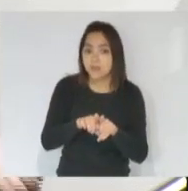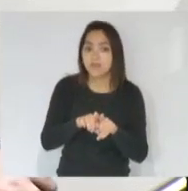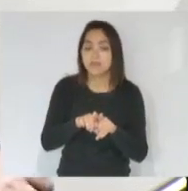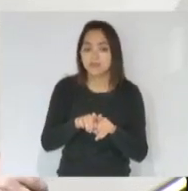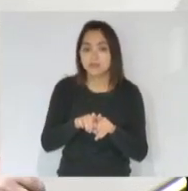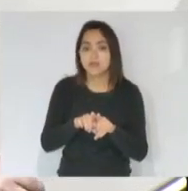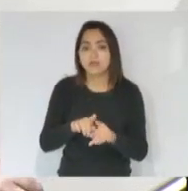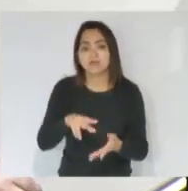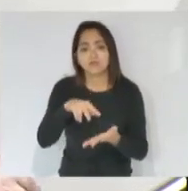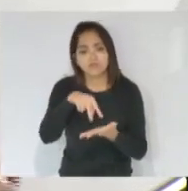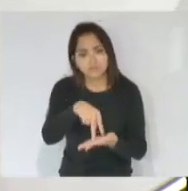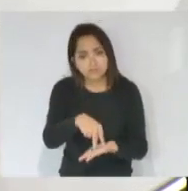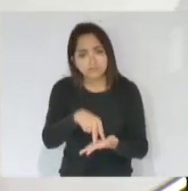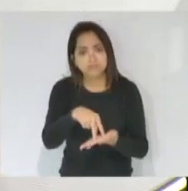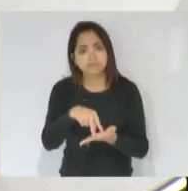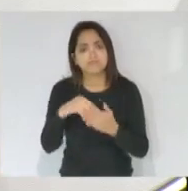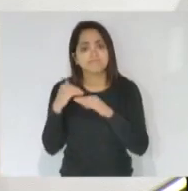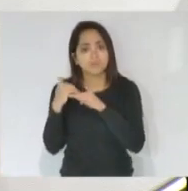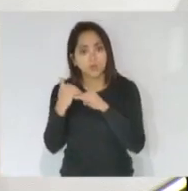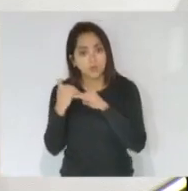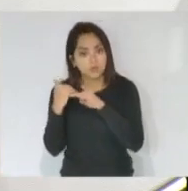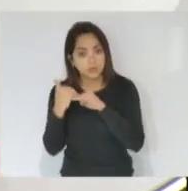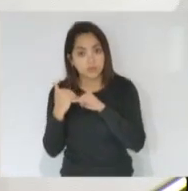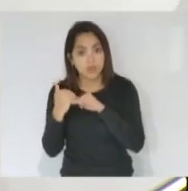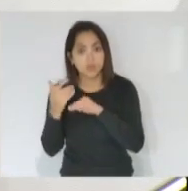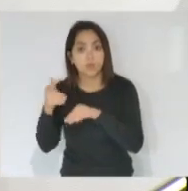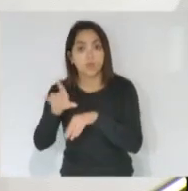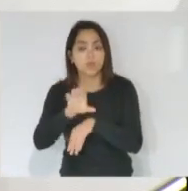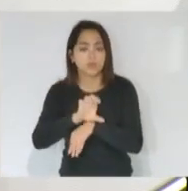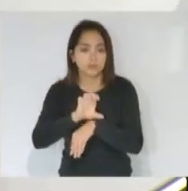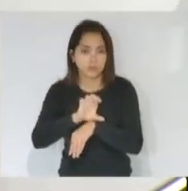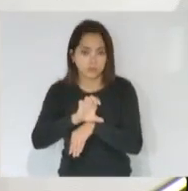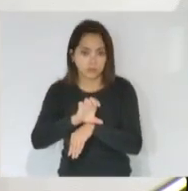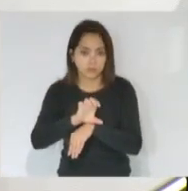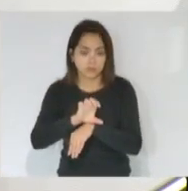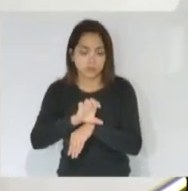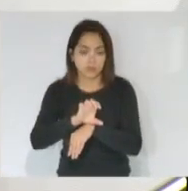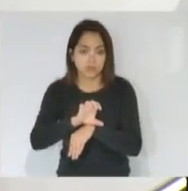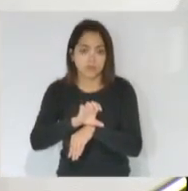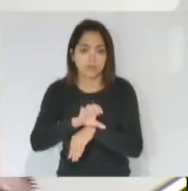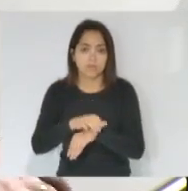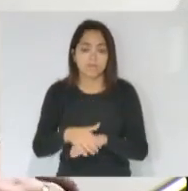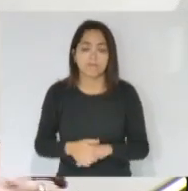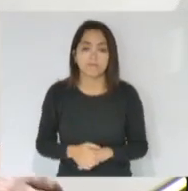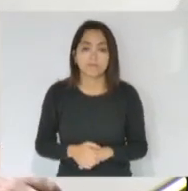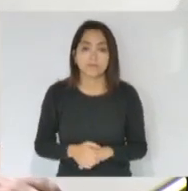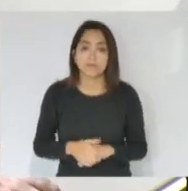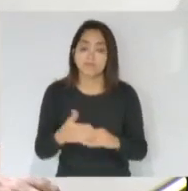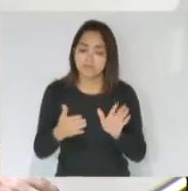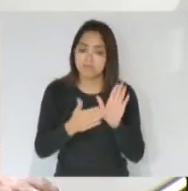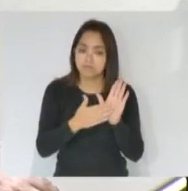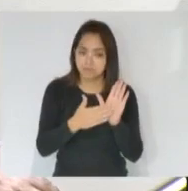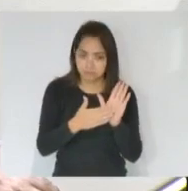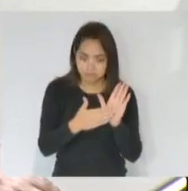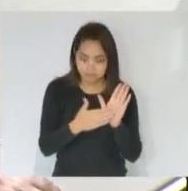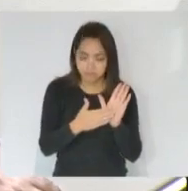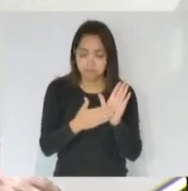pé de igualdade com outros estados da federação. Propus,